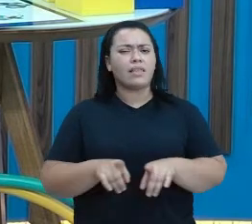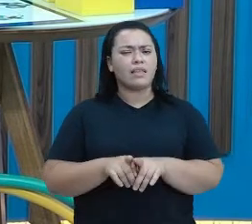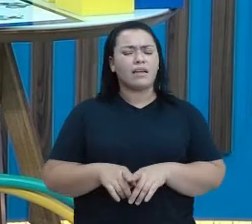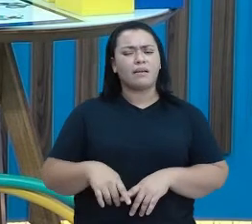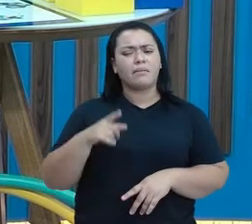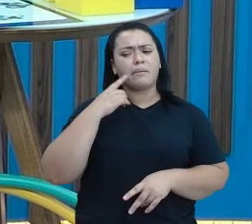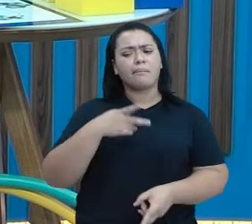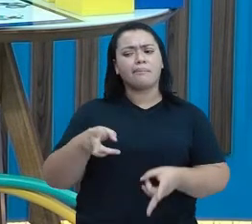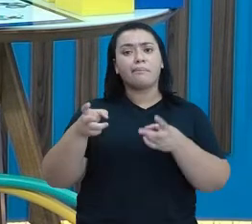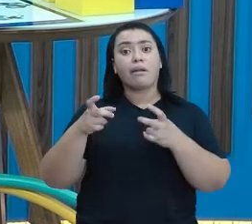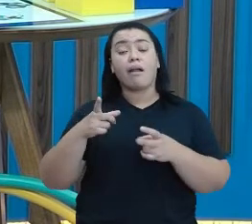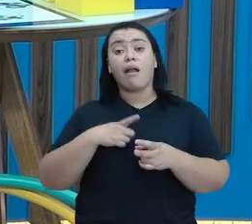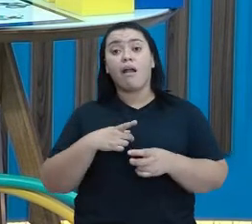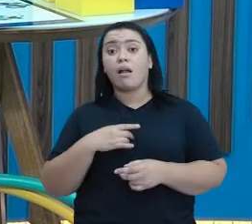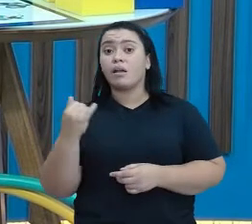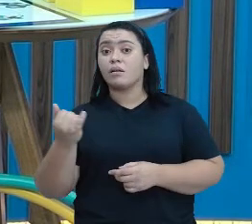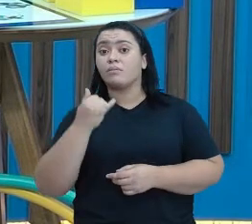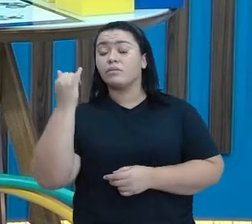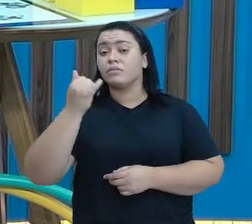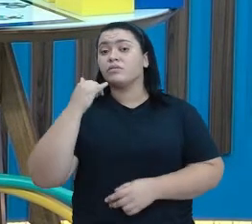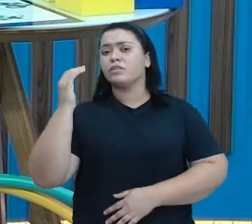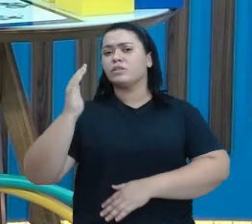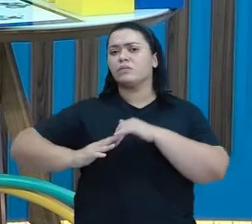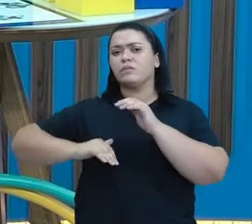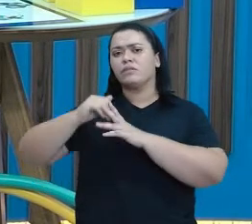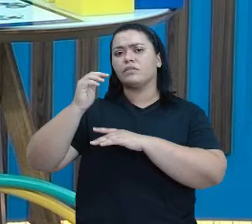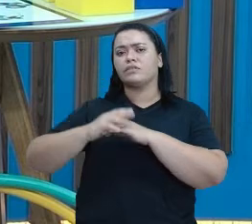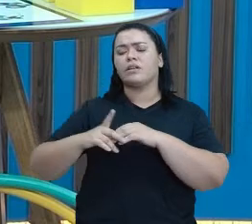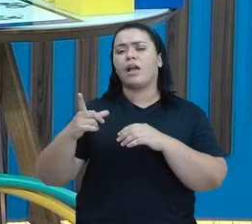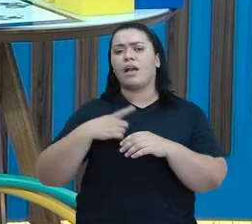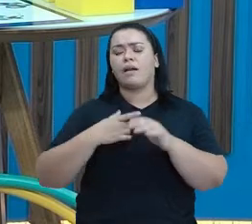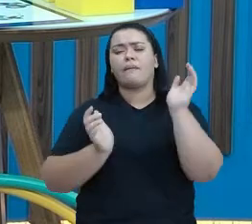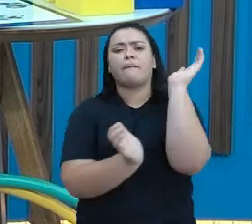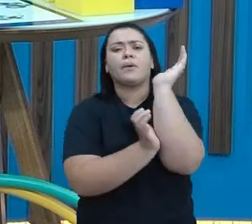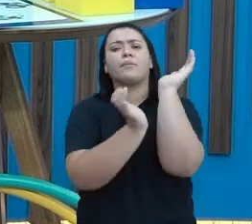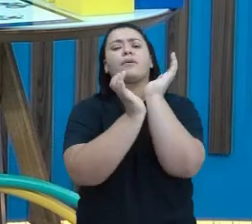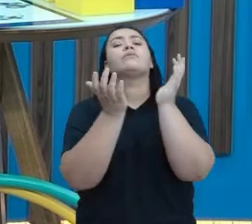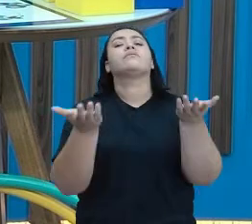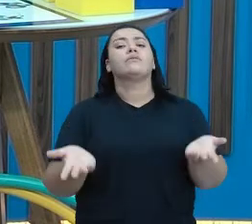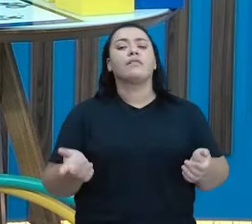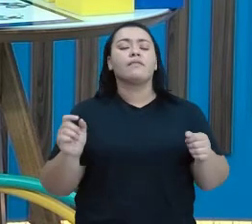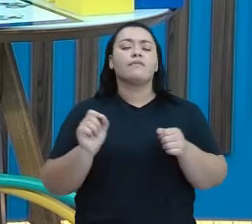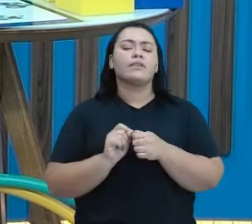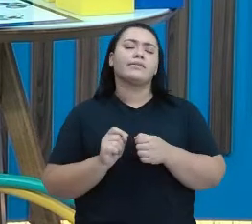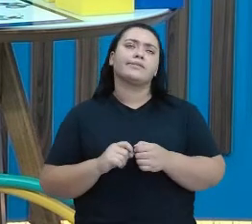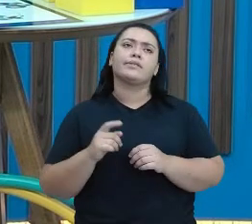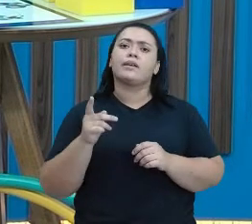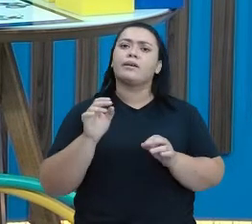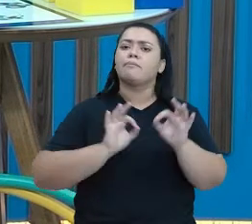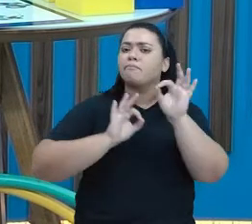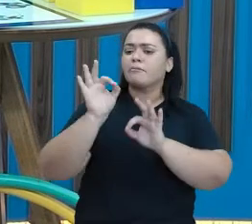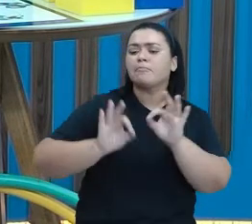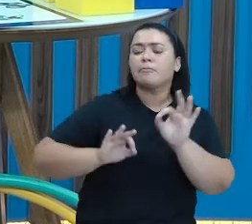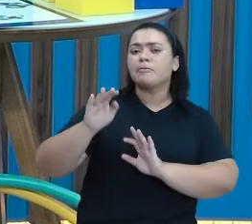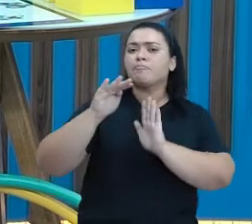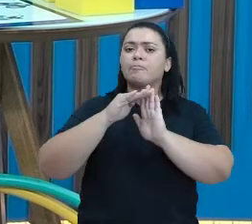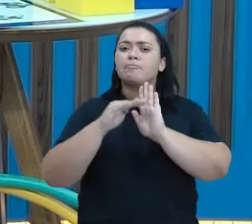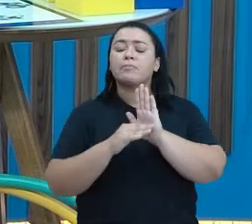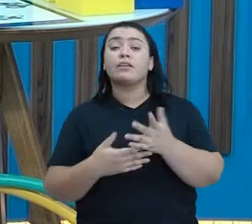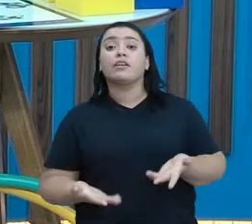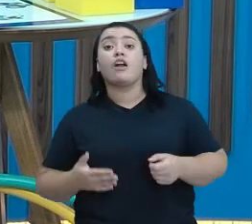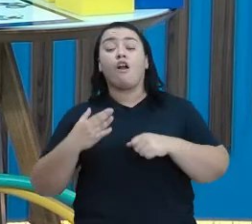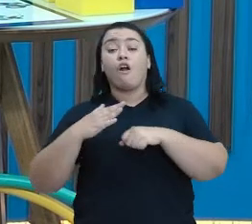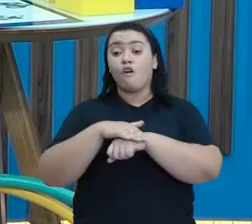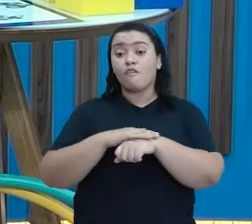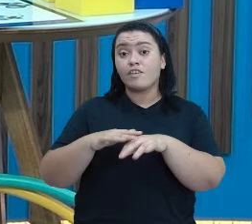desse profissional na parte mais, vamos dizer assim, burocrática, na criação do plano, na realização de conversas